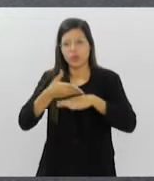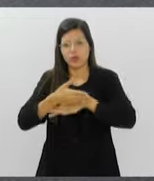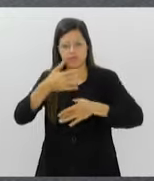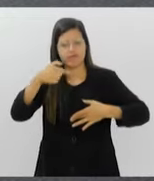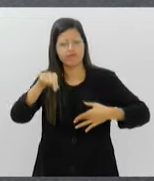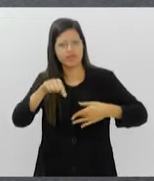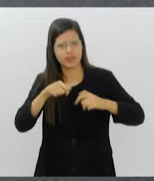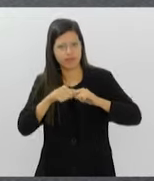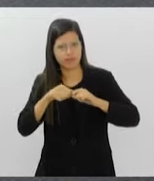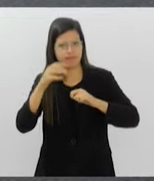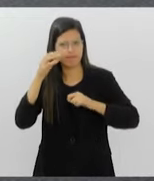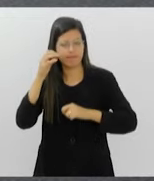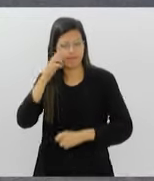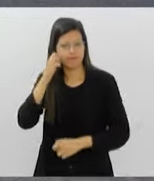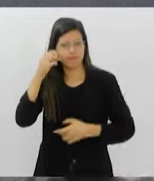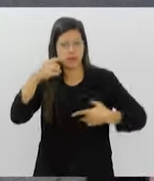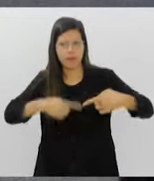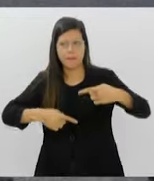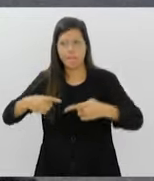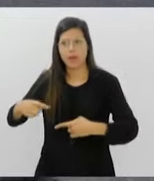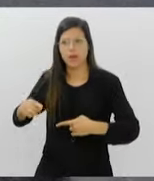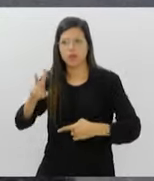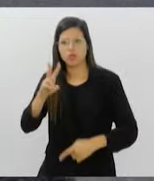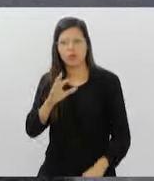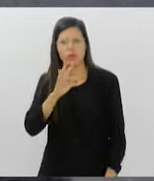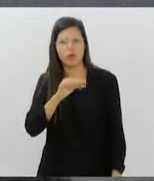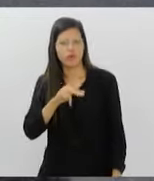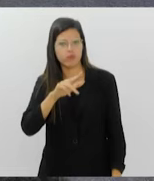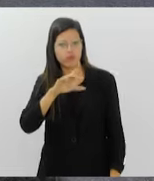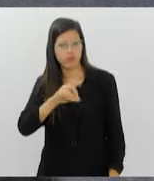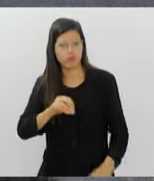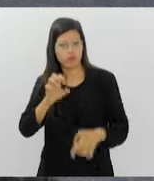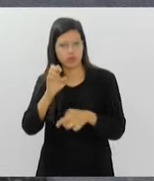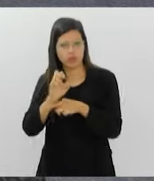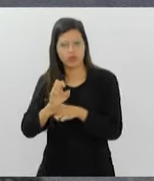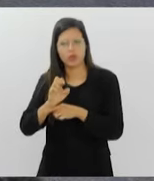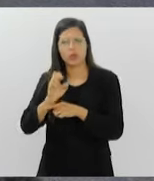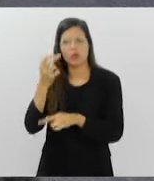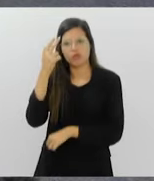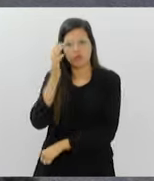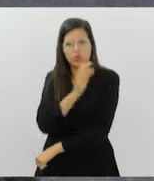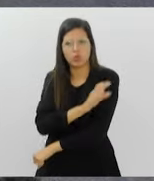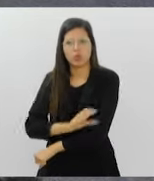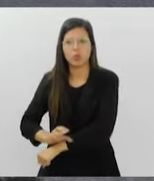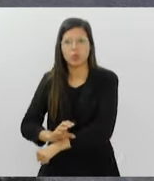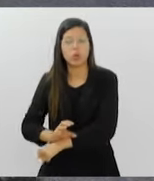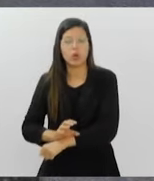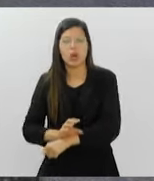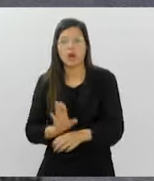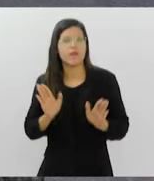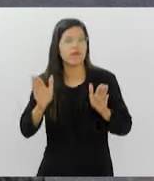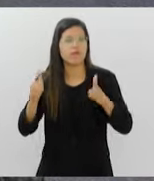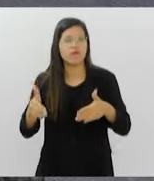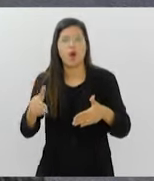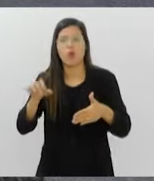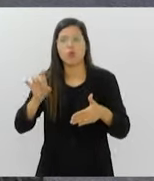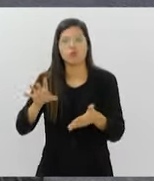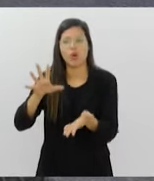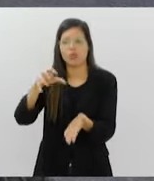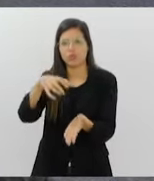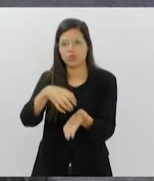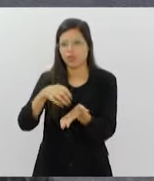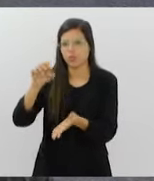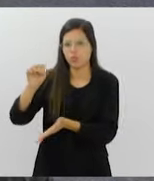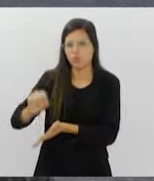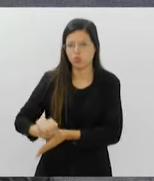sobre a divisão do Fundo Estadual de Cultura e o quanto ele era discrepante, concentrado no centro-sul da capital do Rio